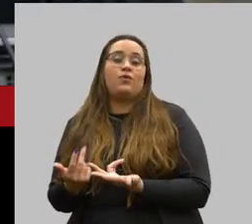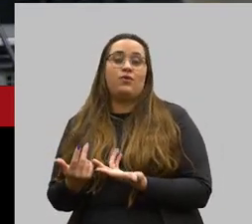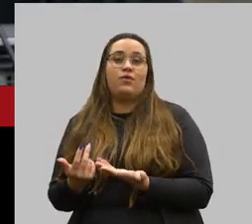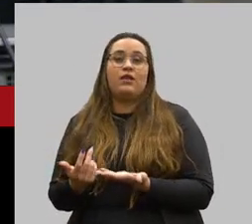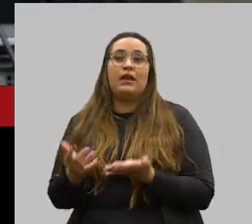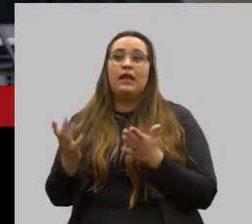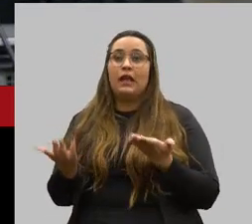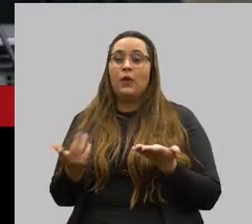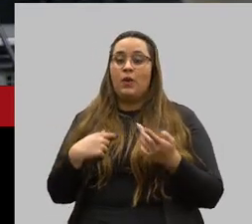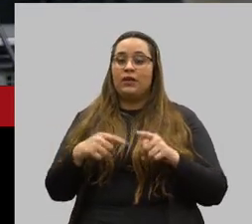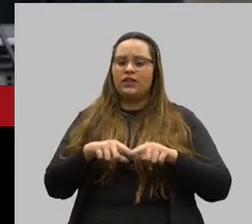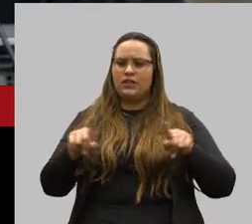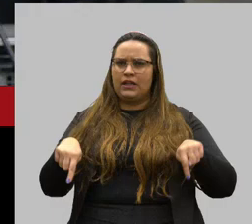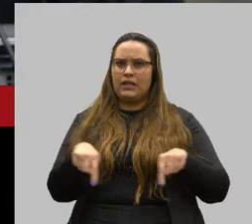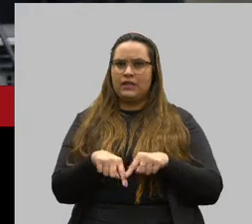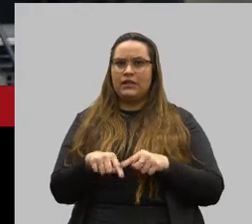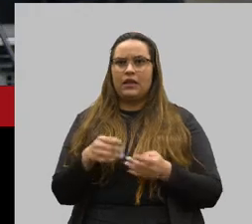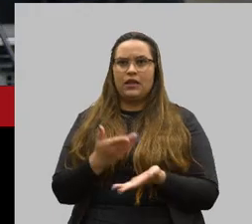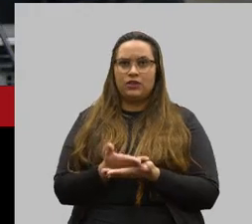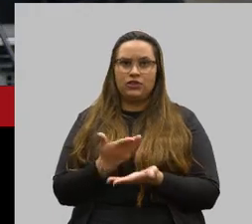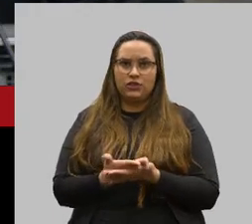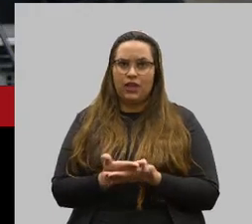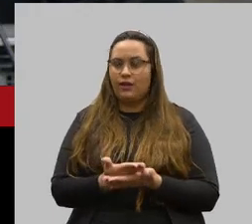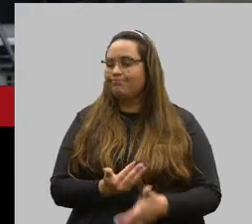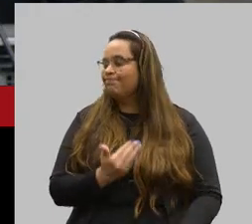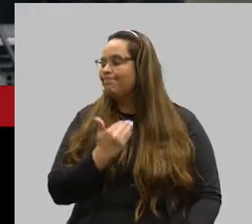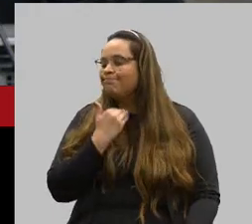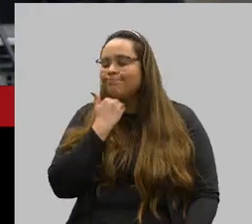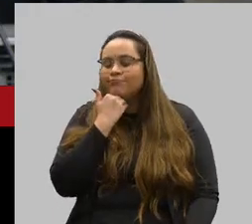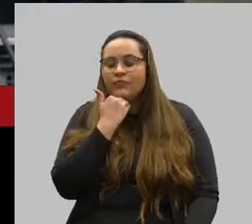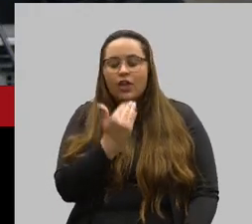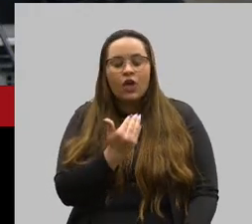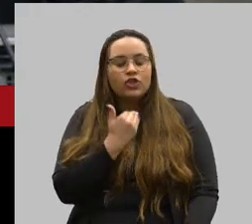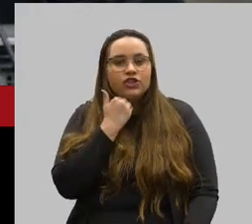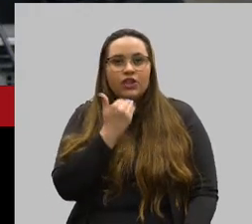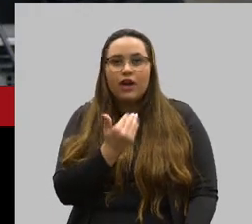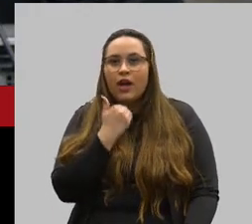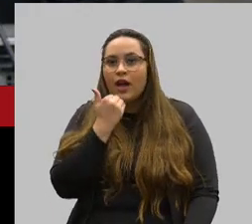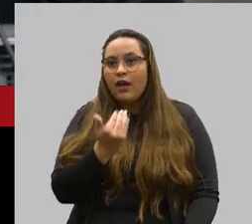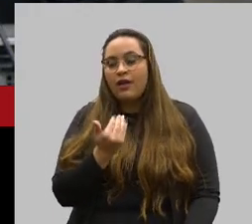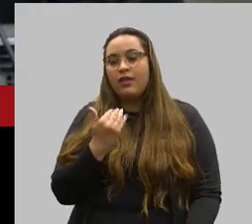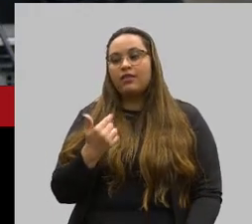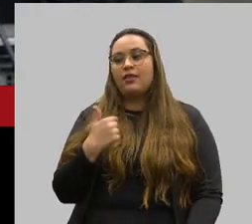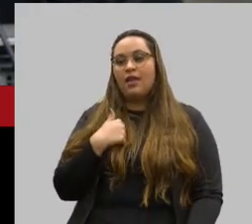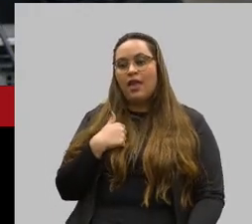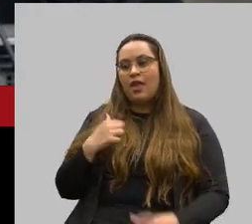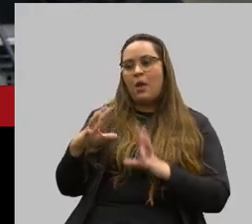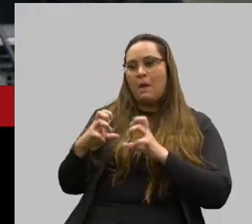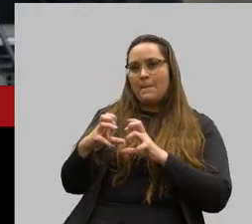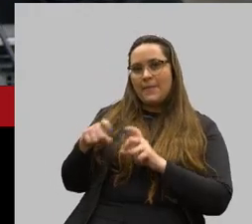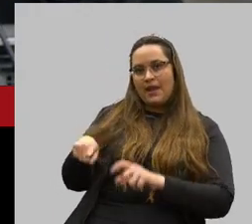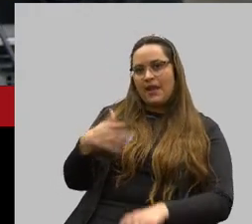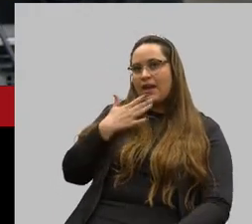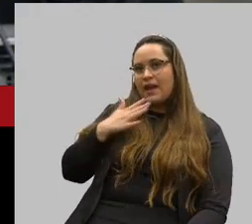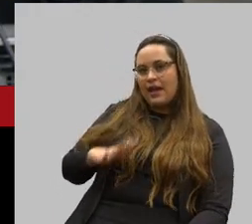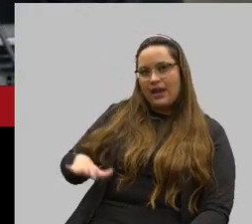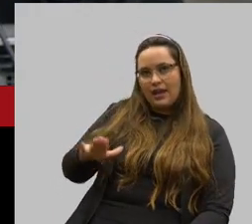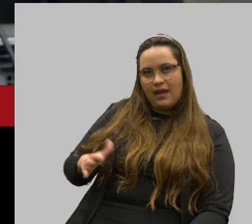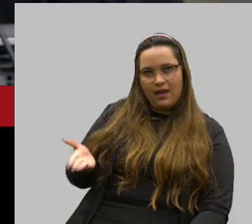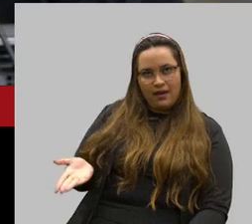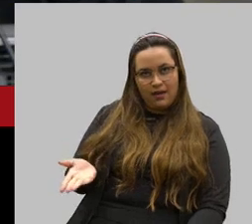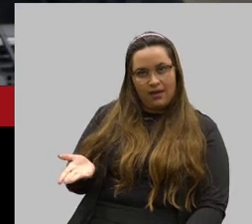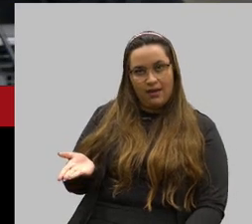tá numa sala de aula não adianta eu brigar com com a criança né porque a minha minha